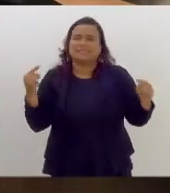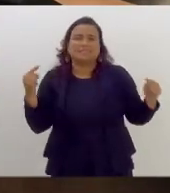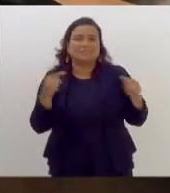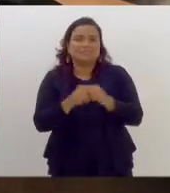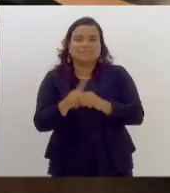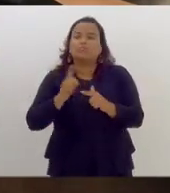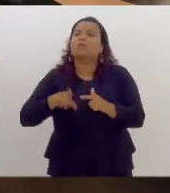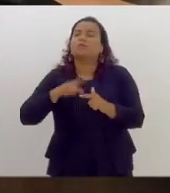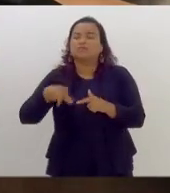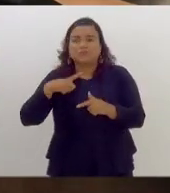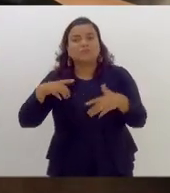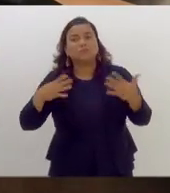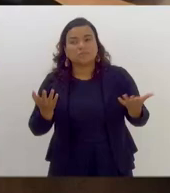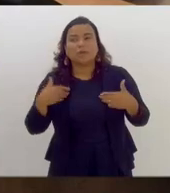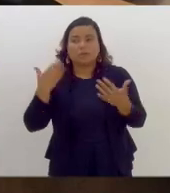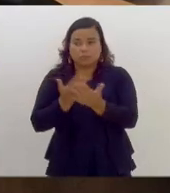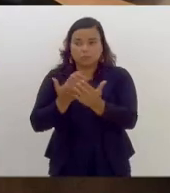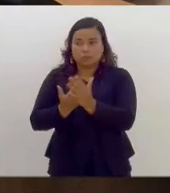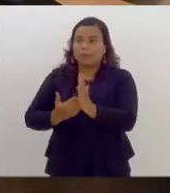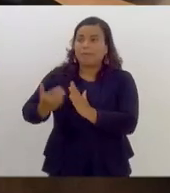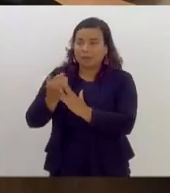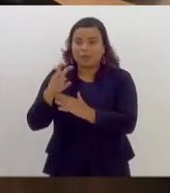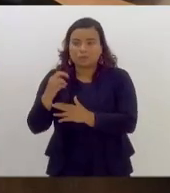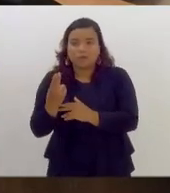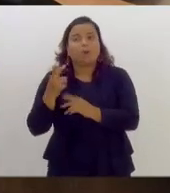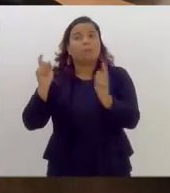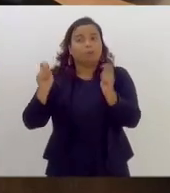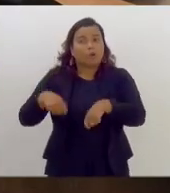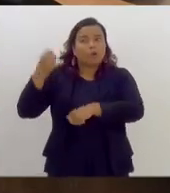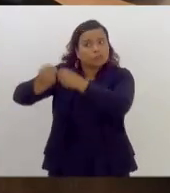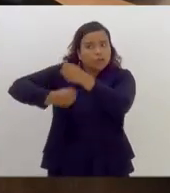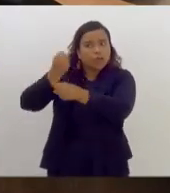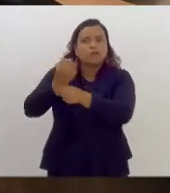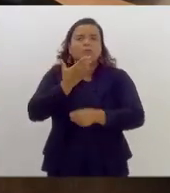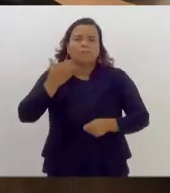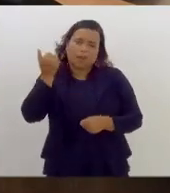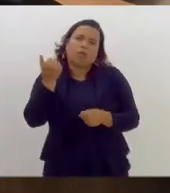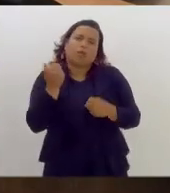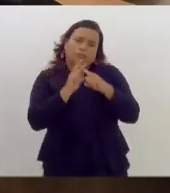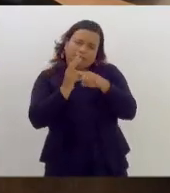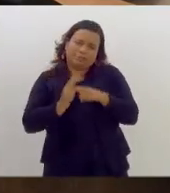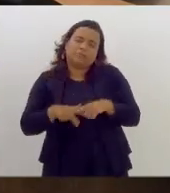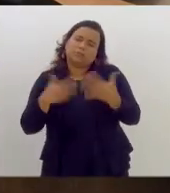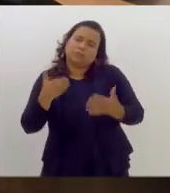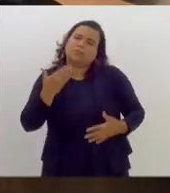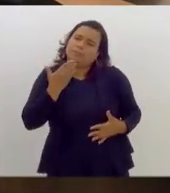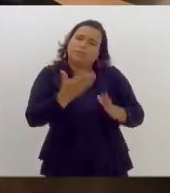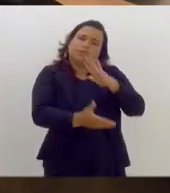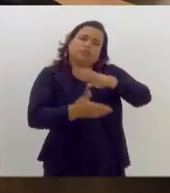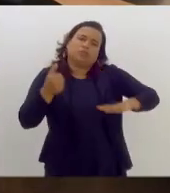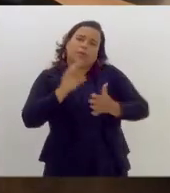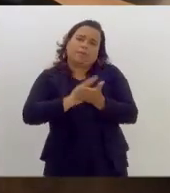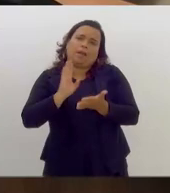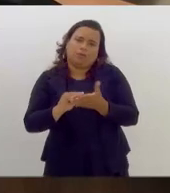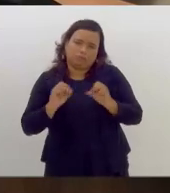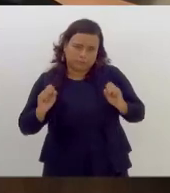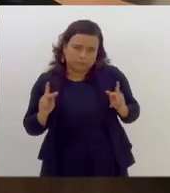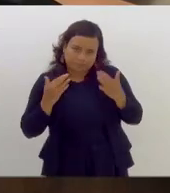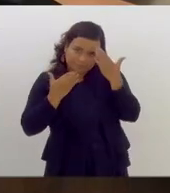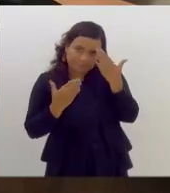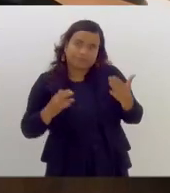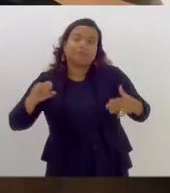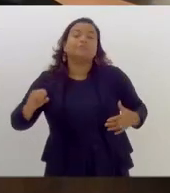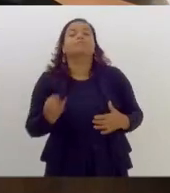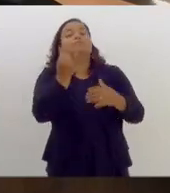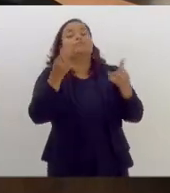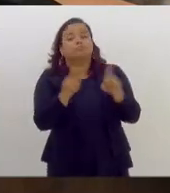Então, eu vou estudar mais, quem sabe ano que vem a gente melhora. Então, eu peço a retirada de pauta. Ok. Aproveito